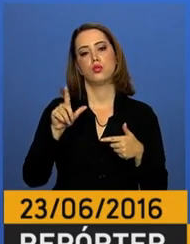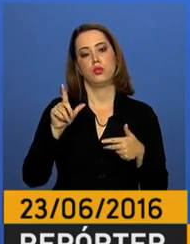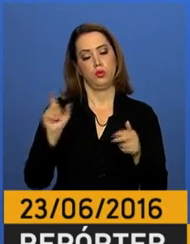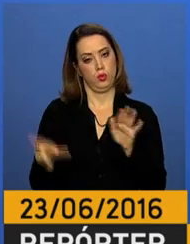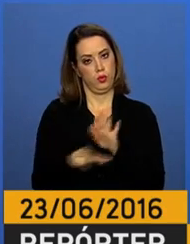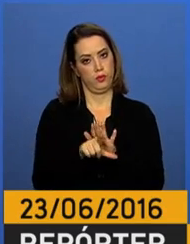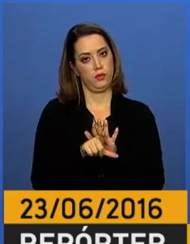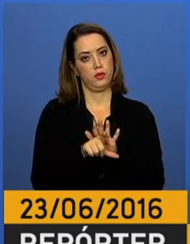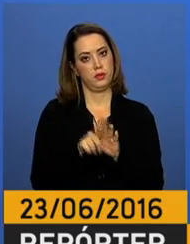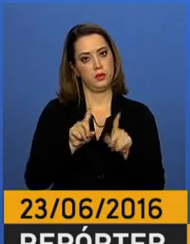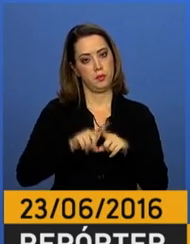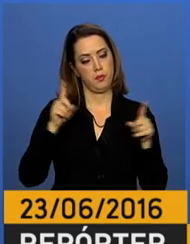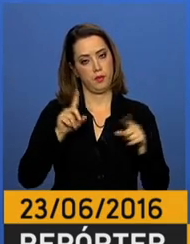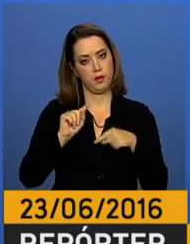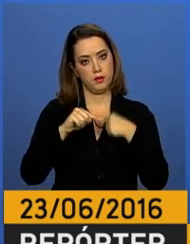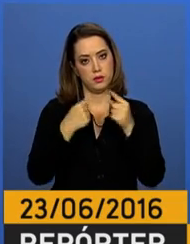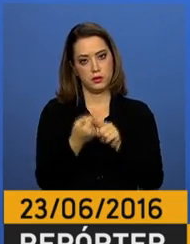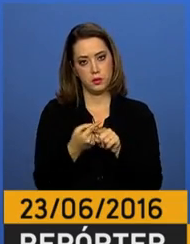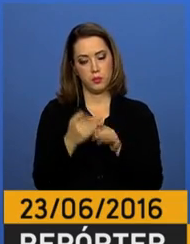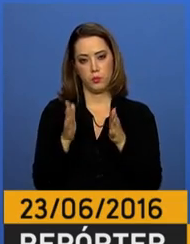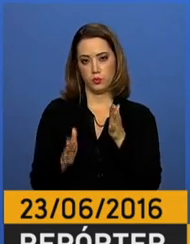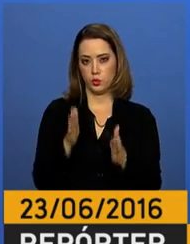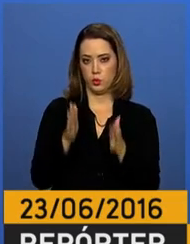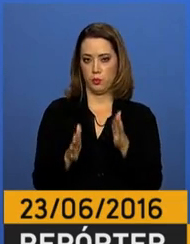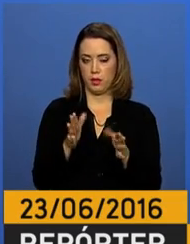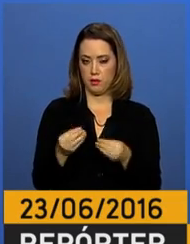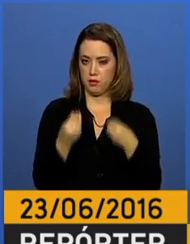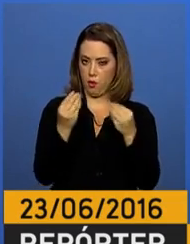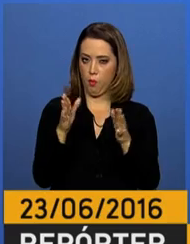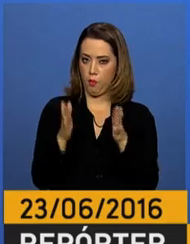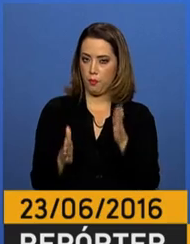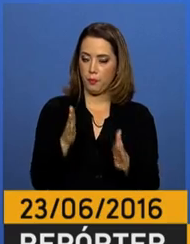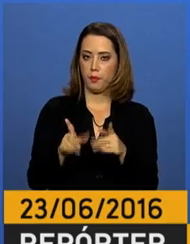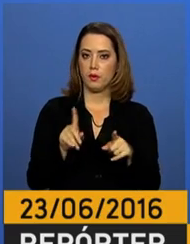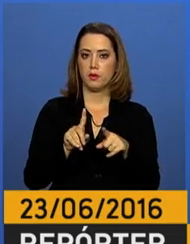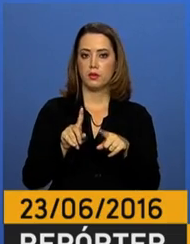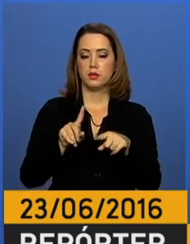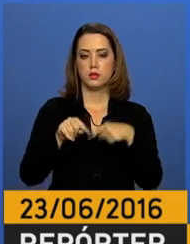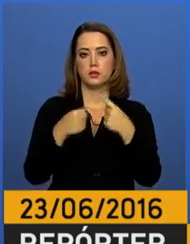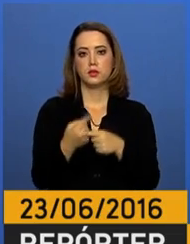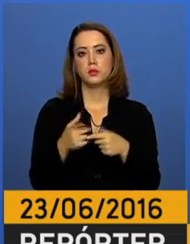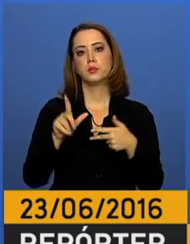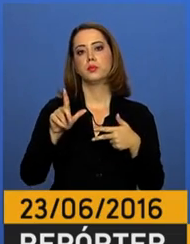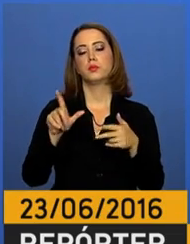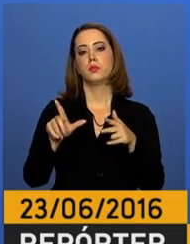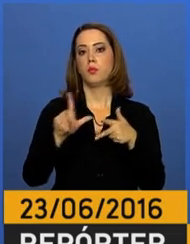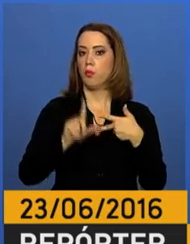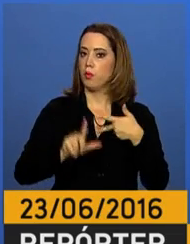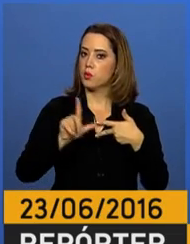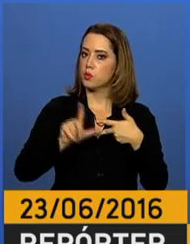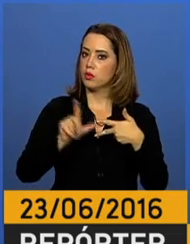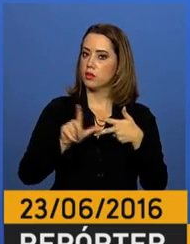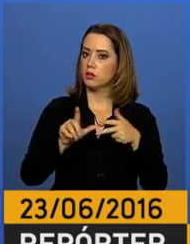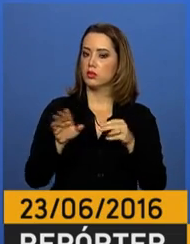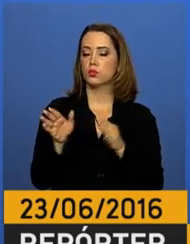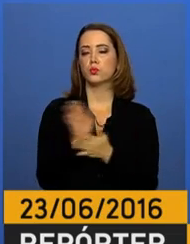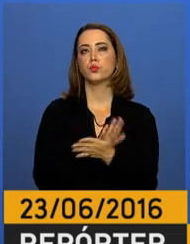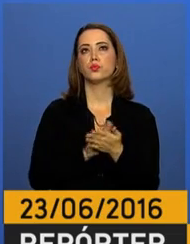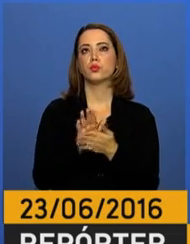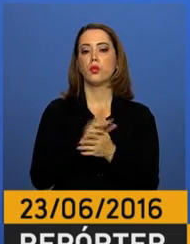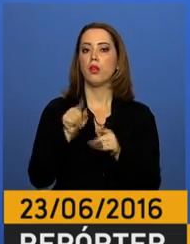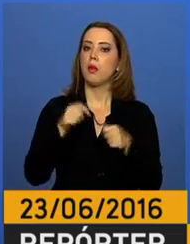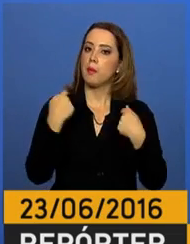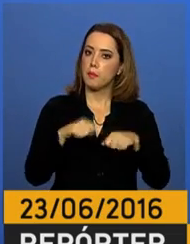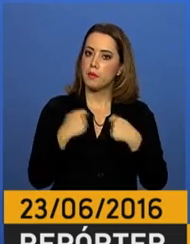prazo não houver a eliminação da omissão Legislativa aquela decisão